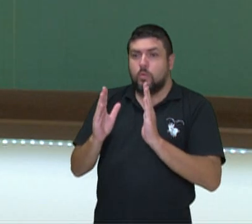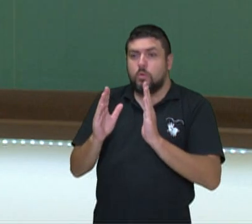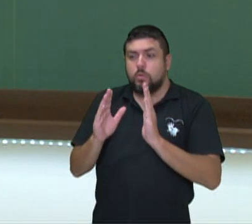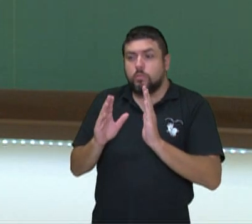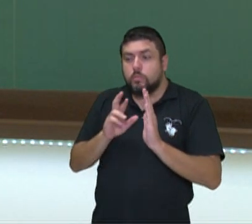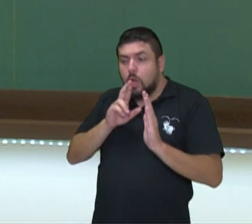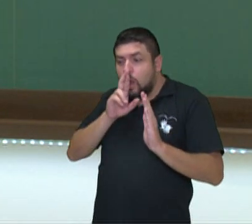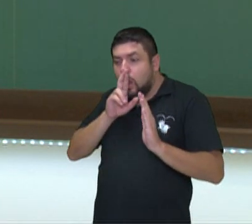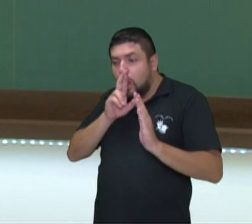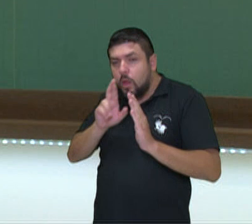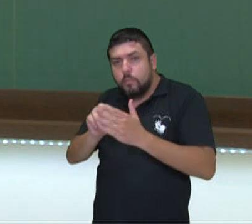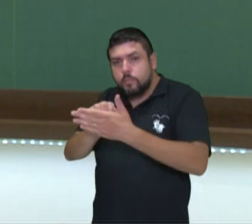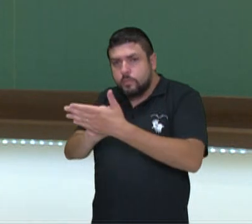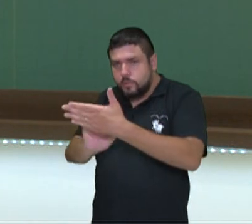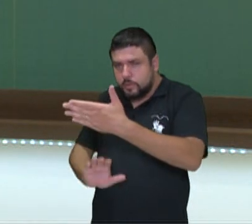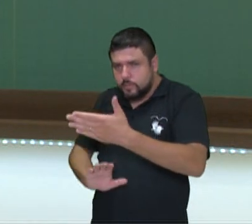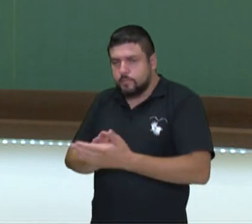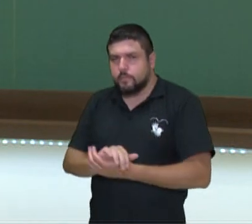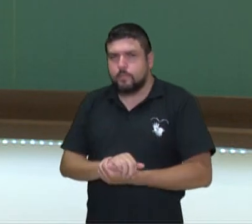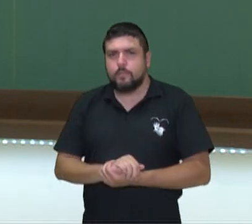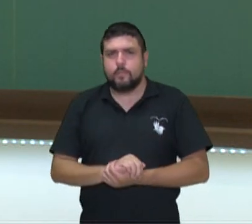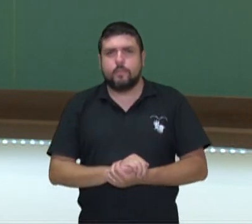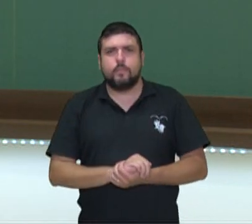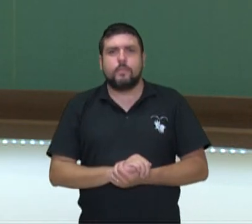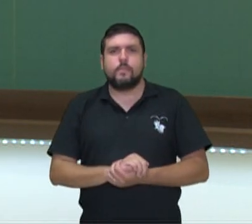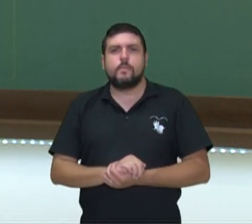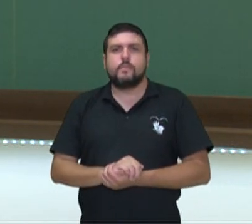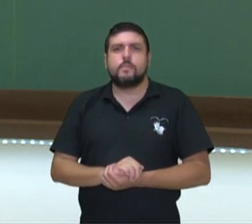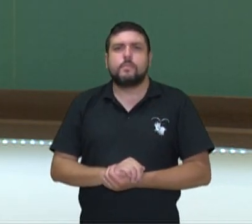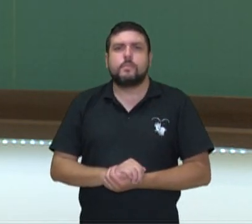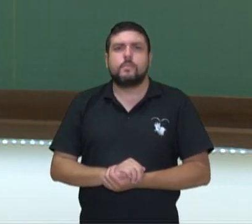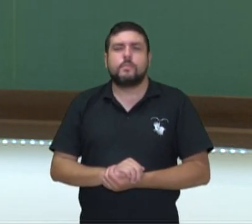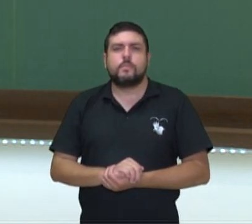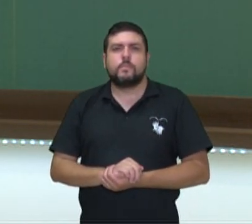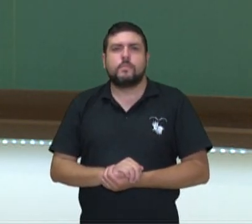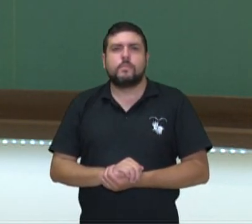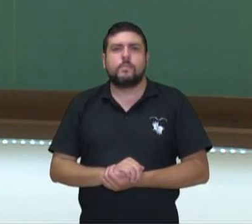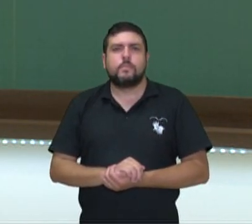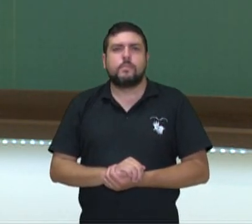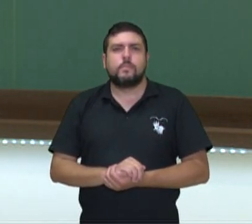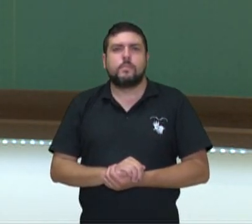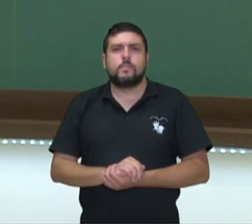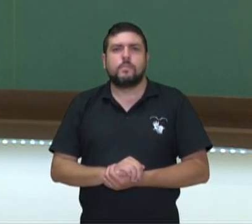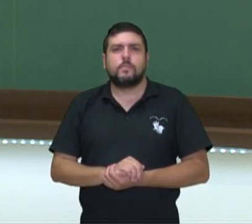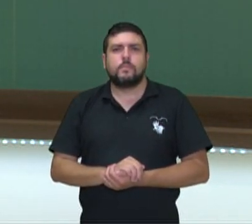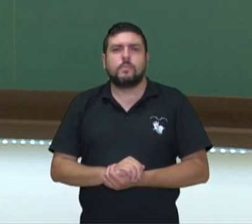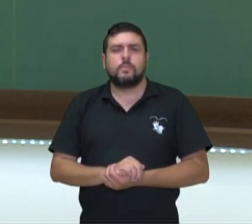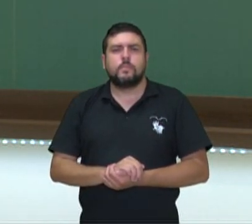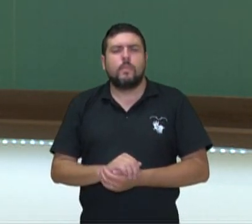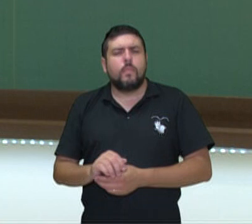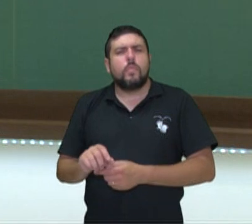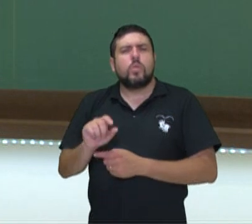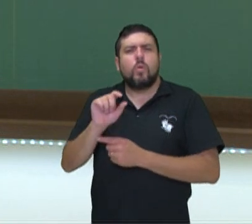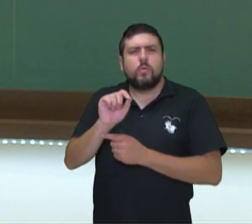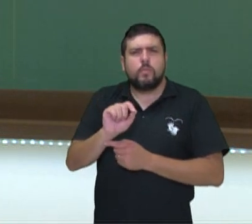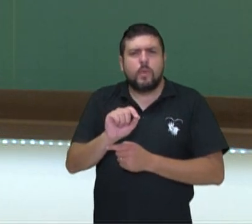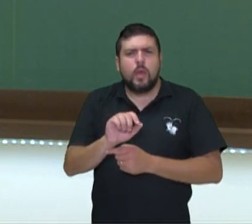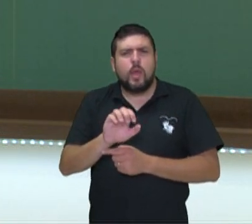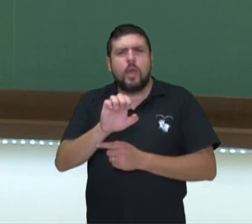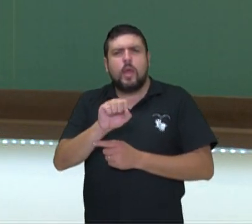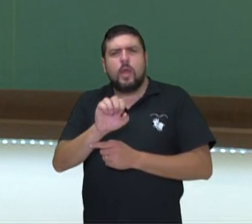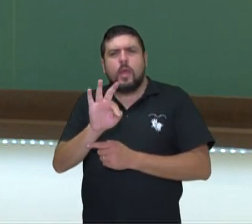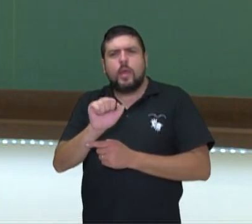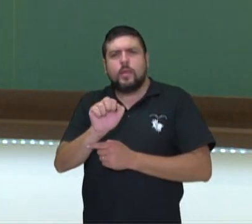quais vamos resolver nesta aula. O que a expressão estar em função de